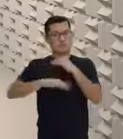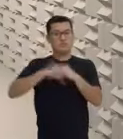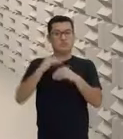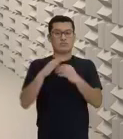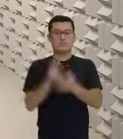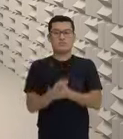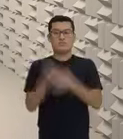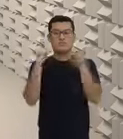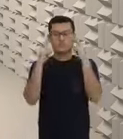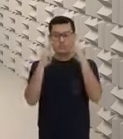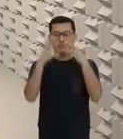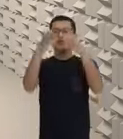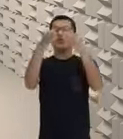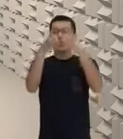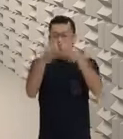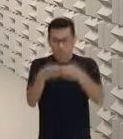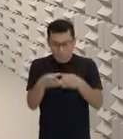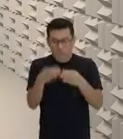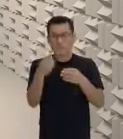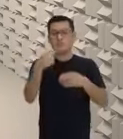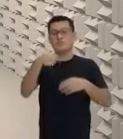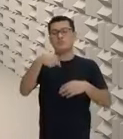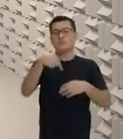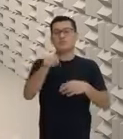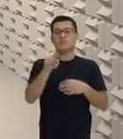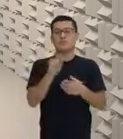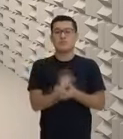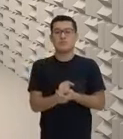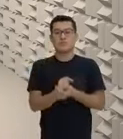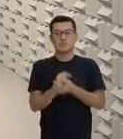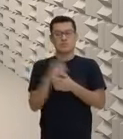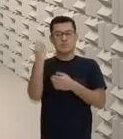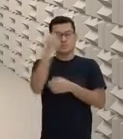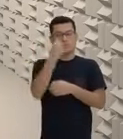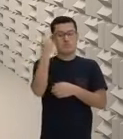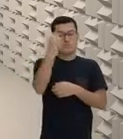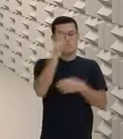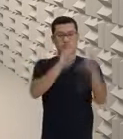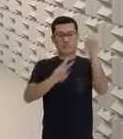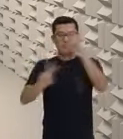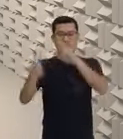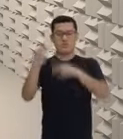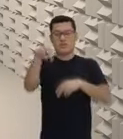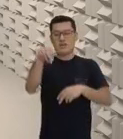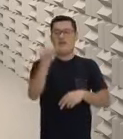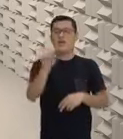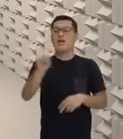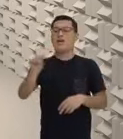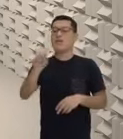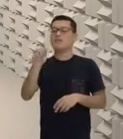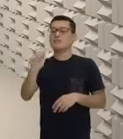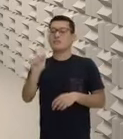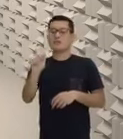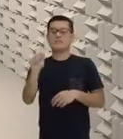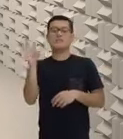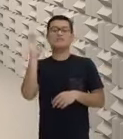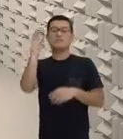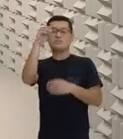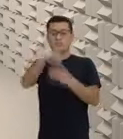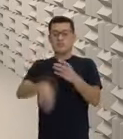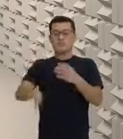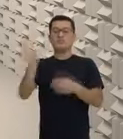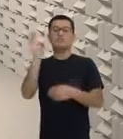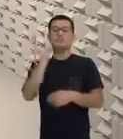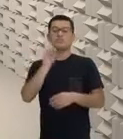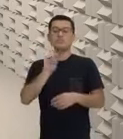lugar aqui é um lugar que foi examinado pela NASA ele veio através de uma pesquisa